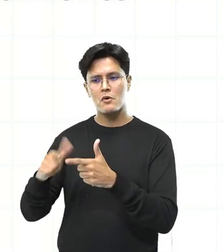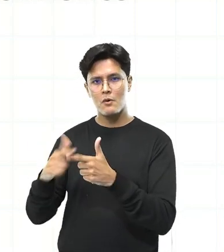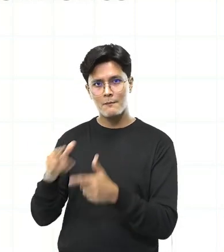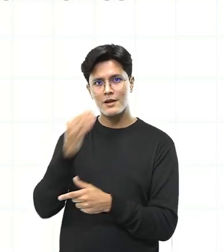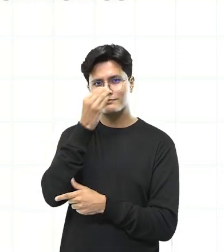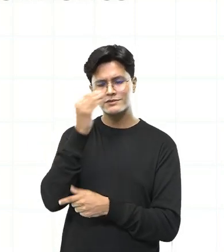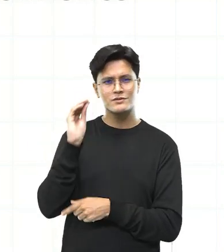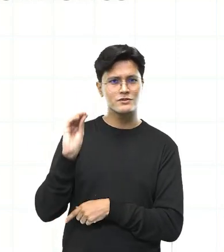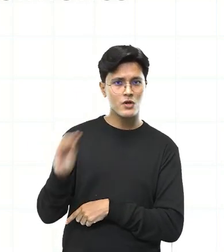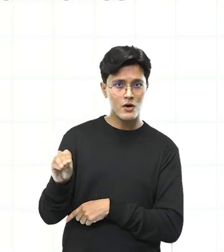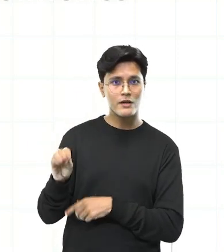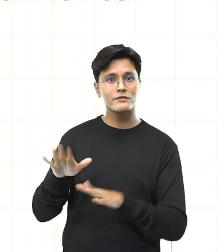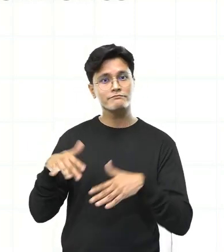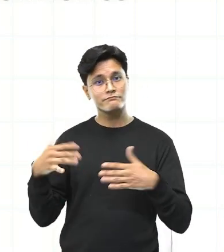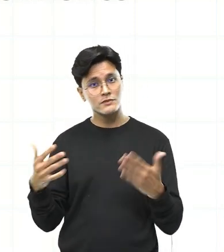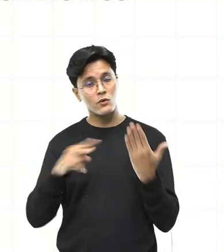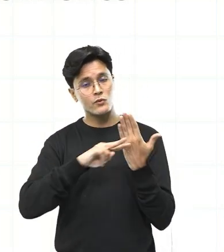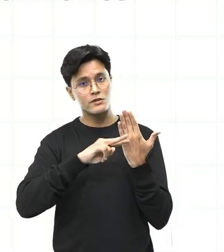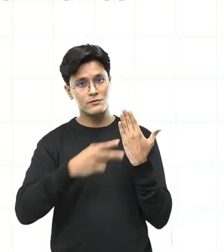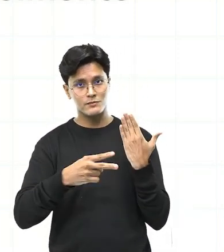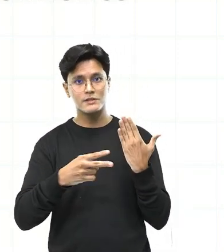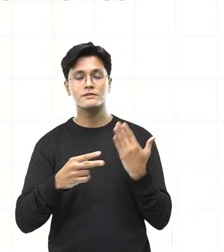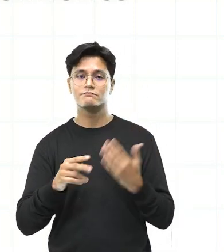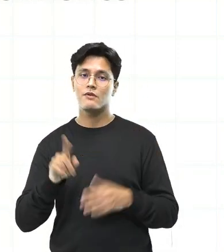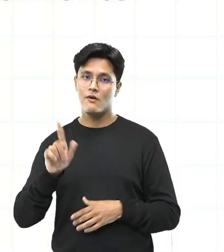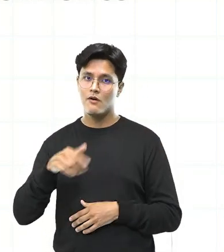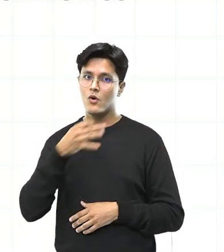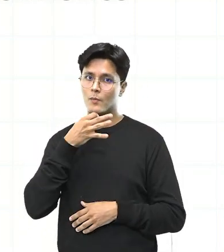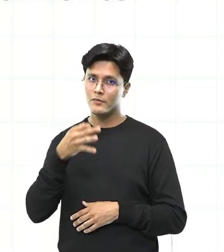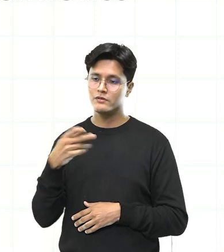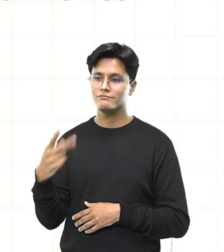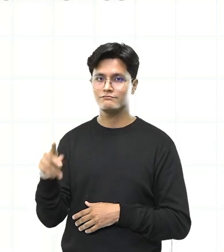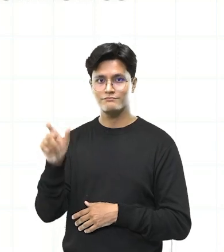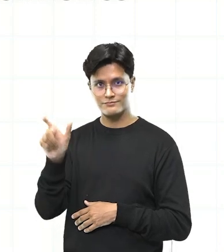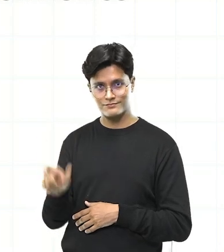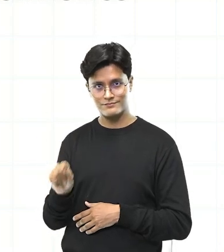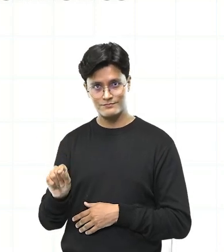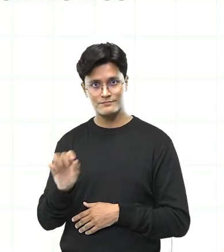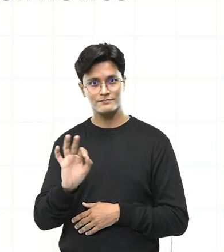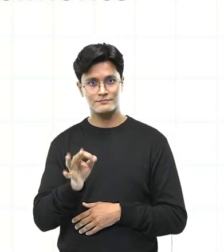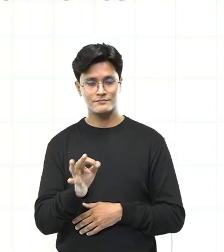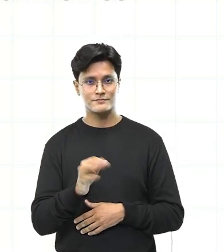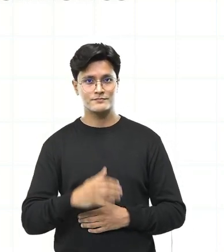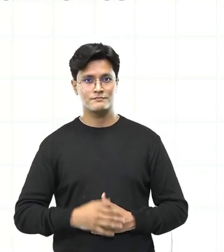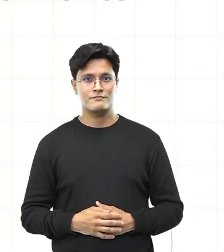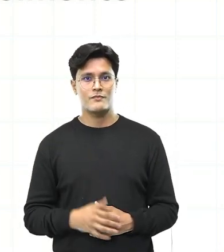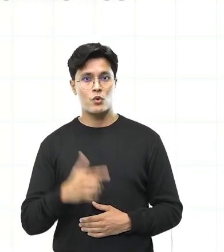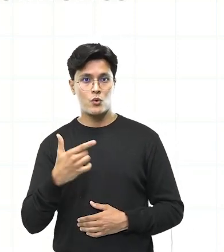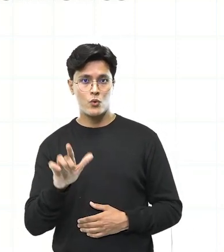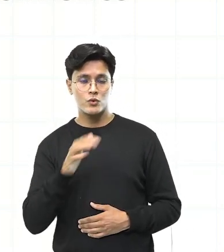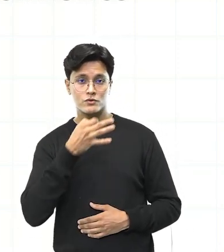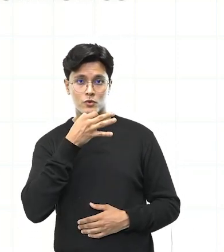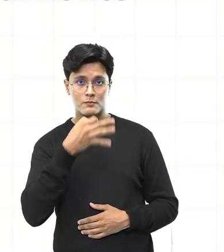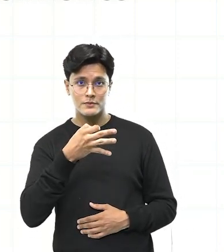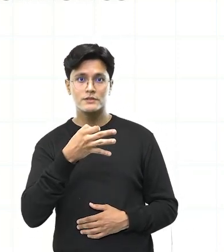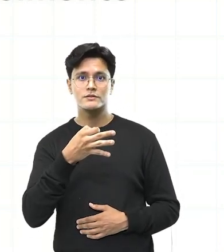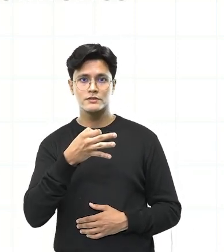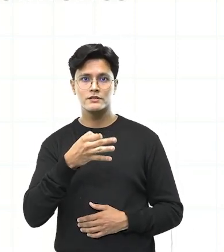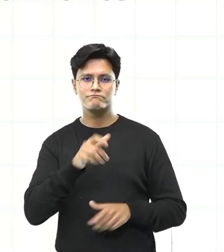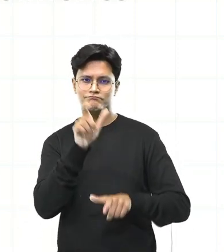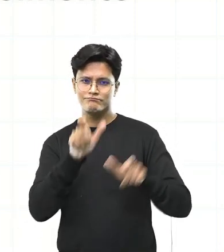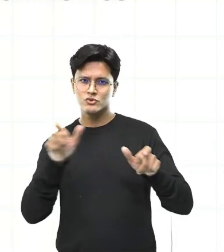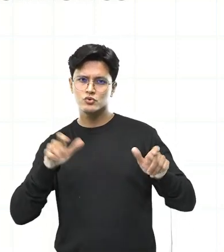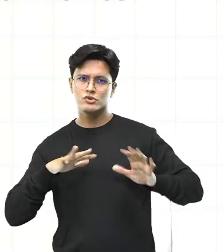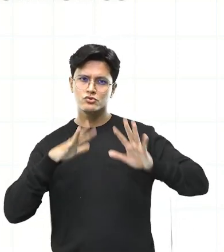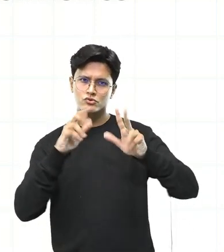Ignorando as causas ambientais. Isso aqui foi um comentário de alguém sobre esse texto. Vamos ver o outro comentário. Todo mundo sabe que